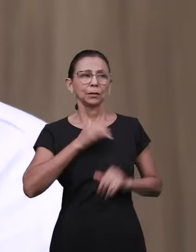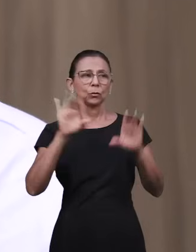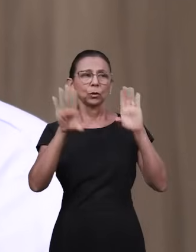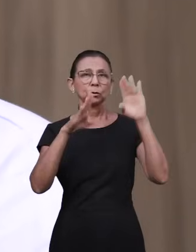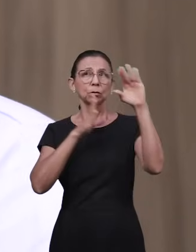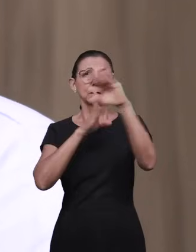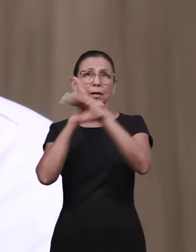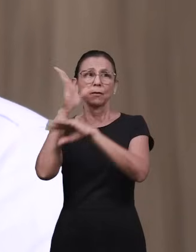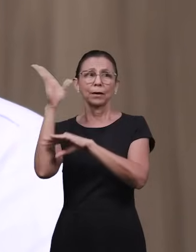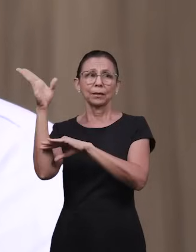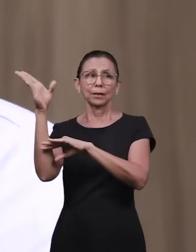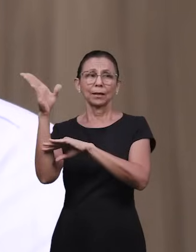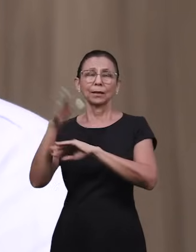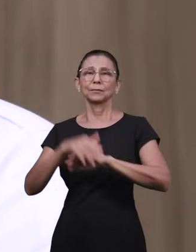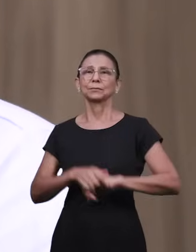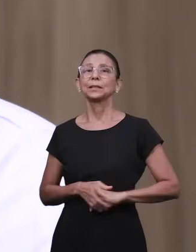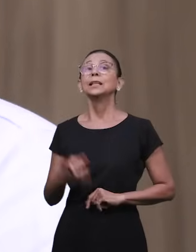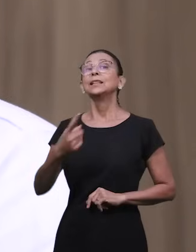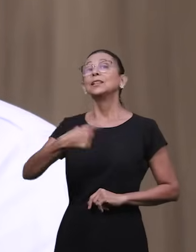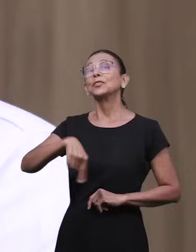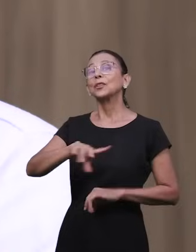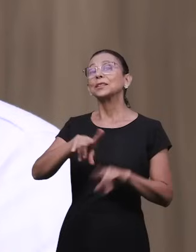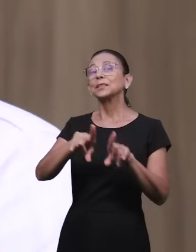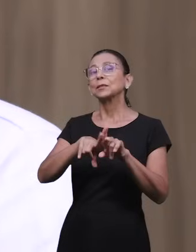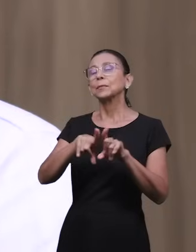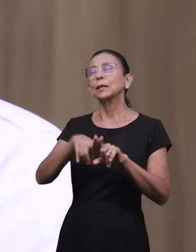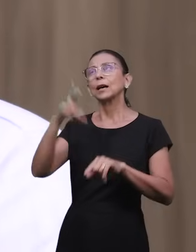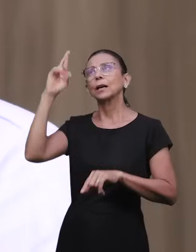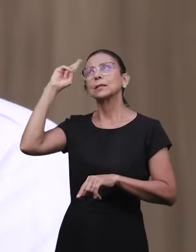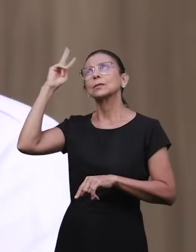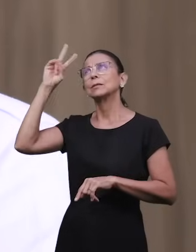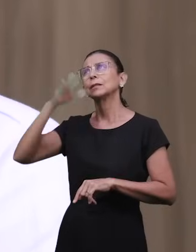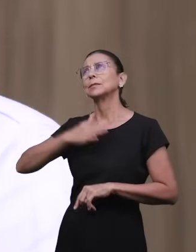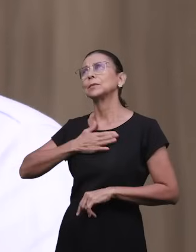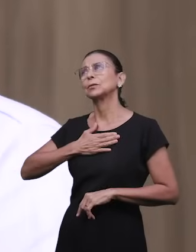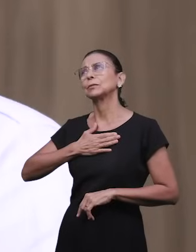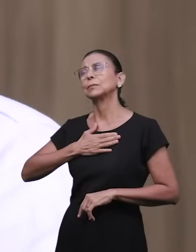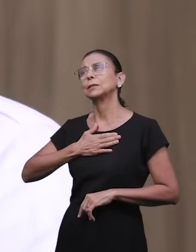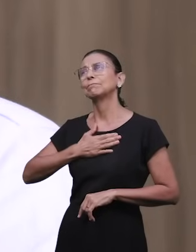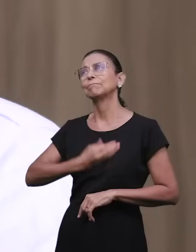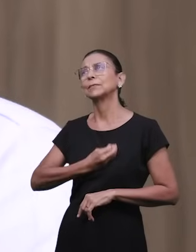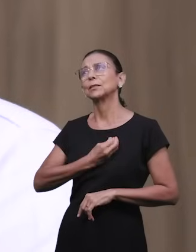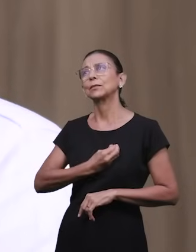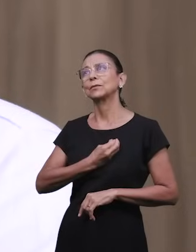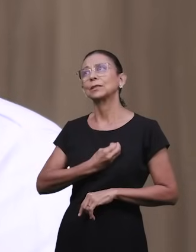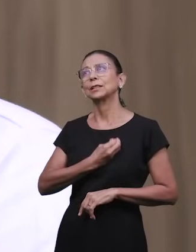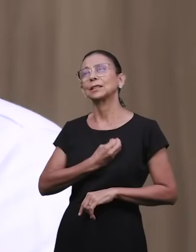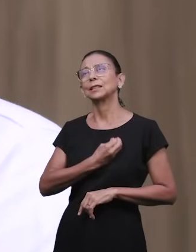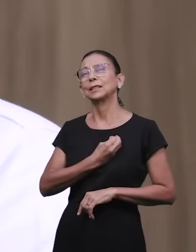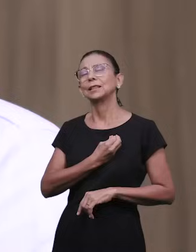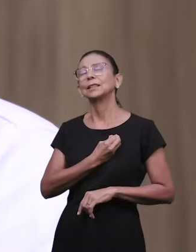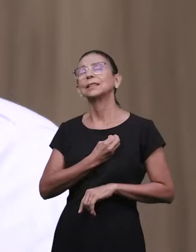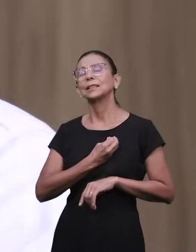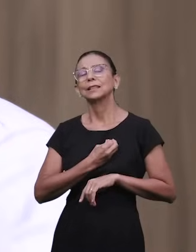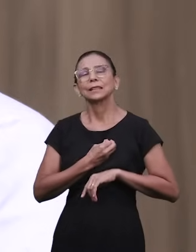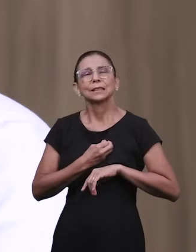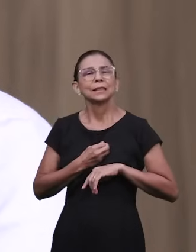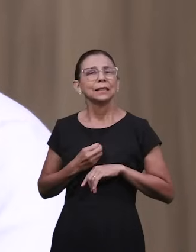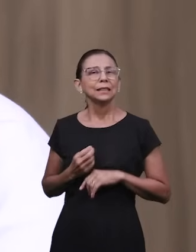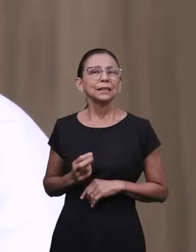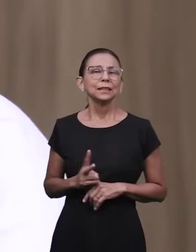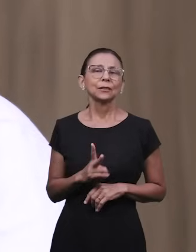é a mesma. Nós pedimos: Senhor, lembra de mim. E essa resposta ecoa até hoje, como